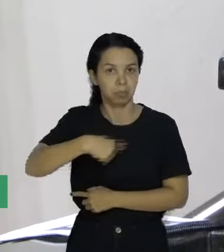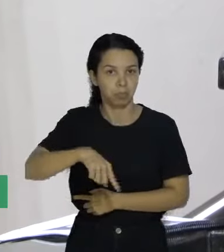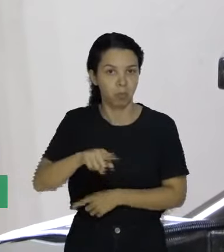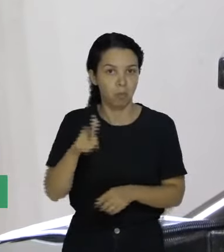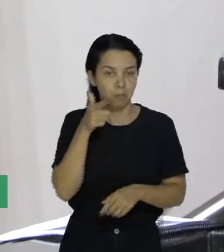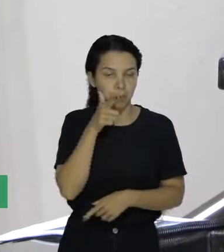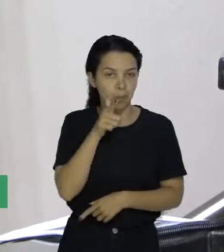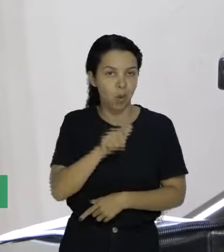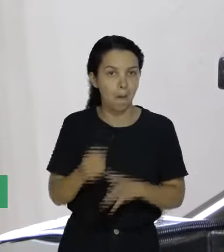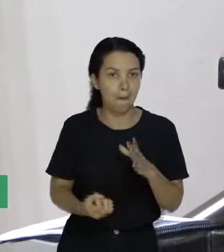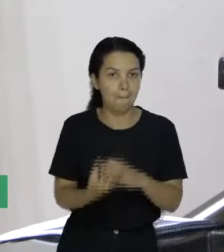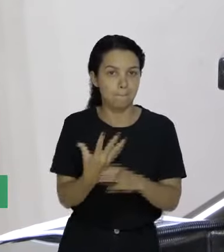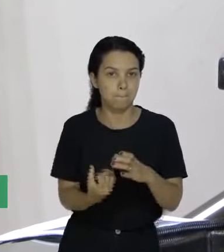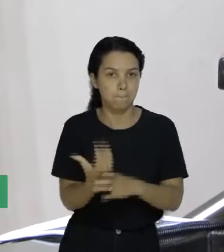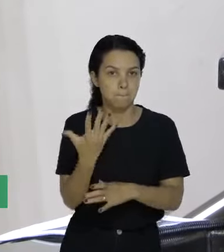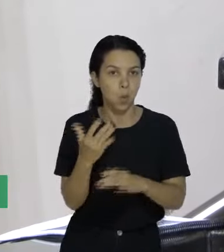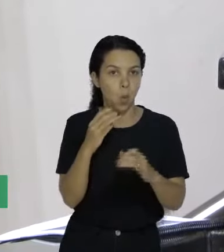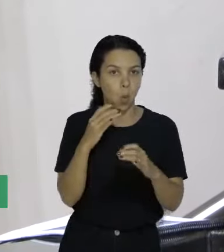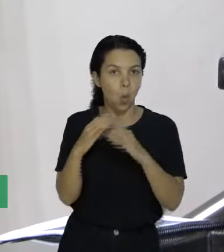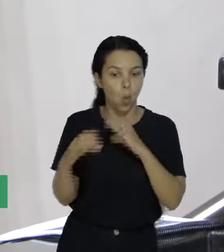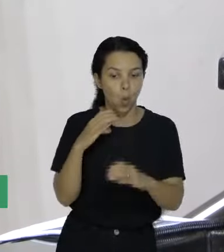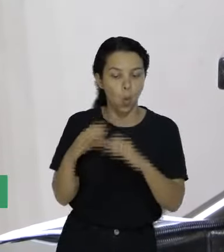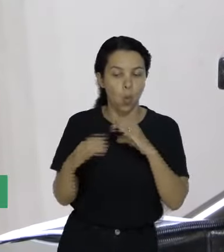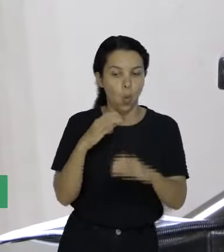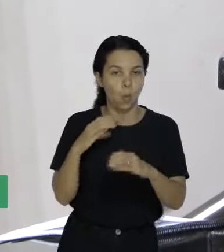passamos a produzir conteúdos informativos